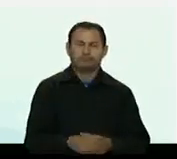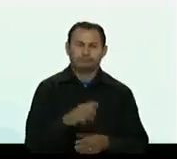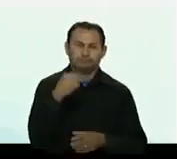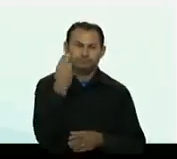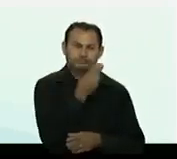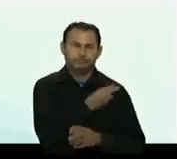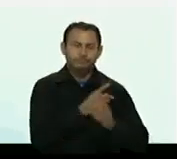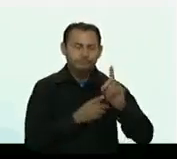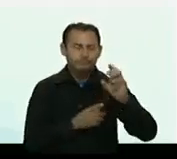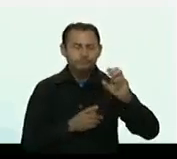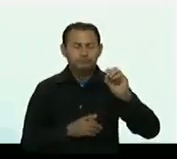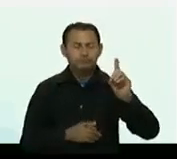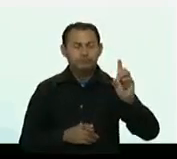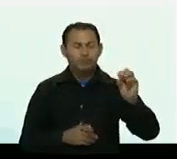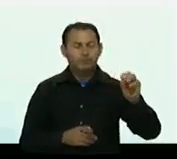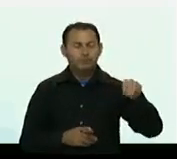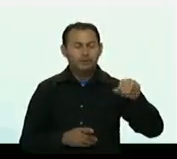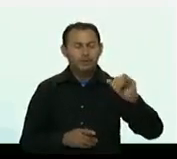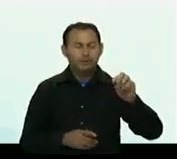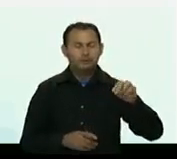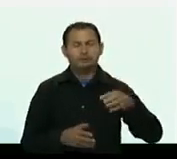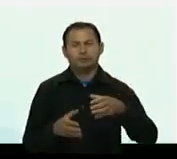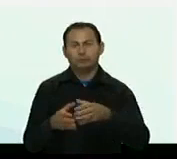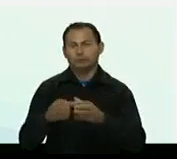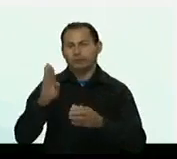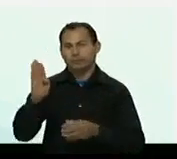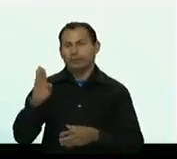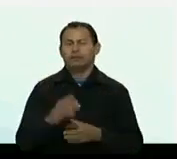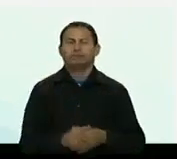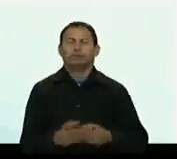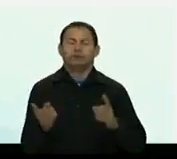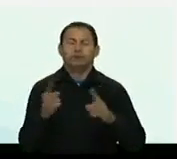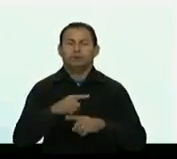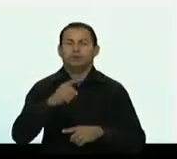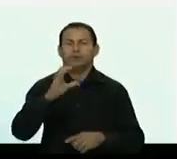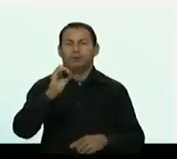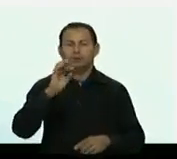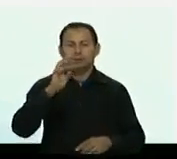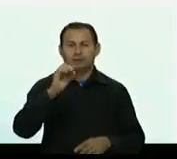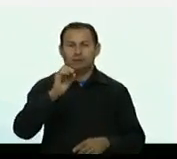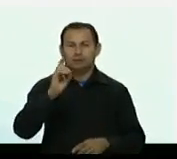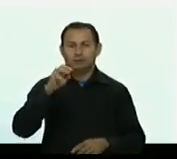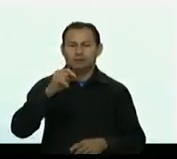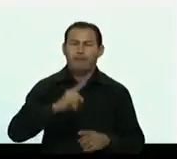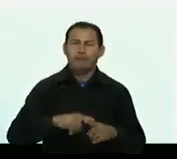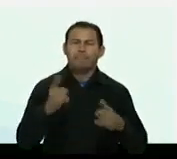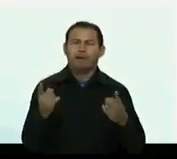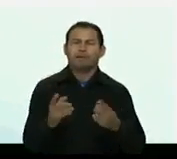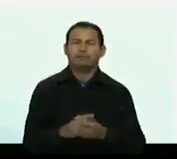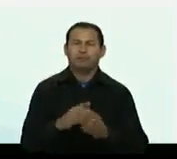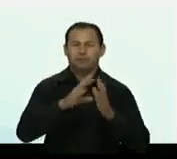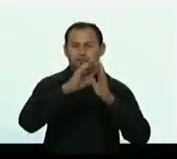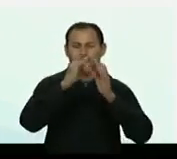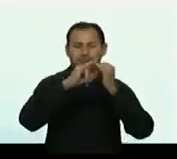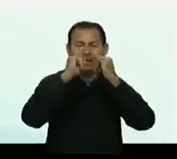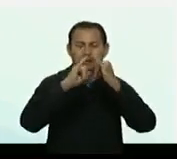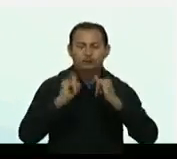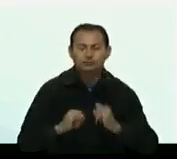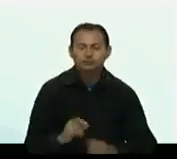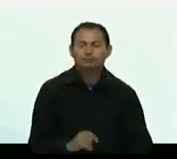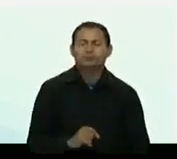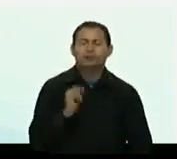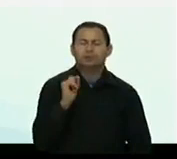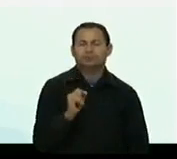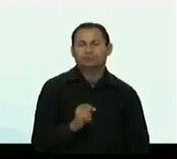nosso domínio, o conjunto B, que é o nosso contradomínio. Mas o que é uma imagem? Uma